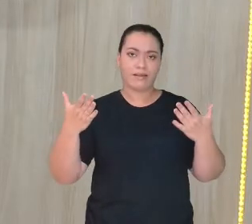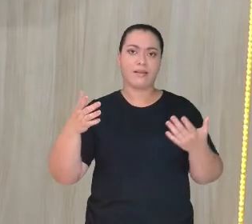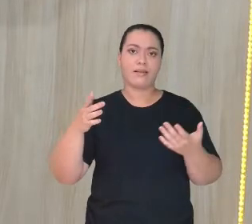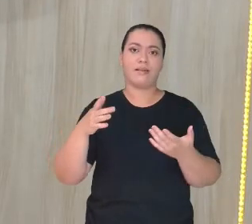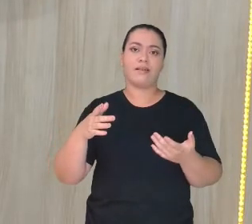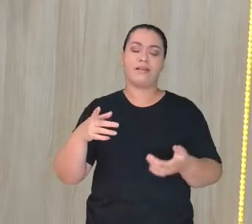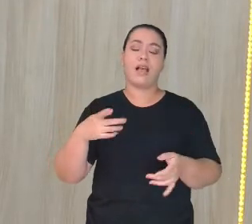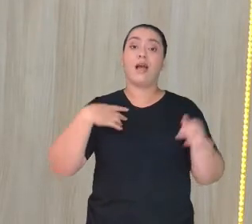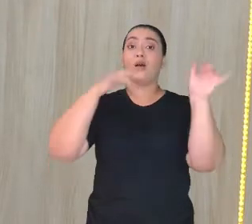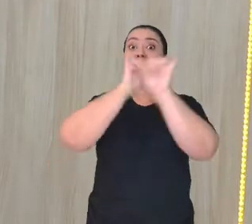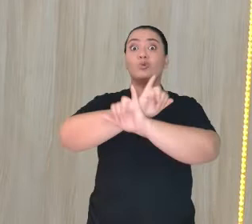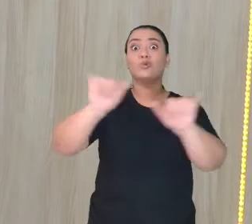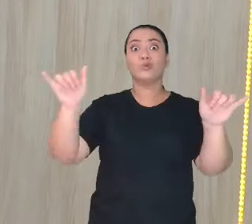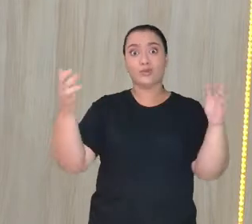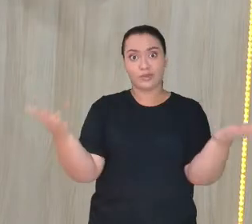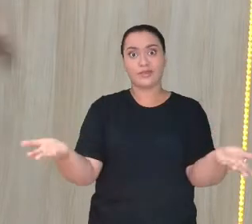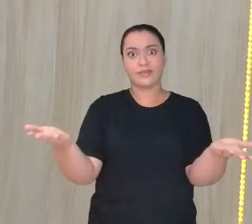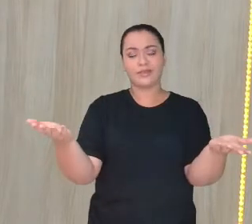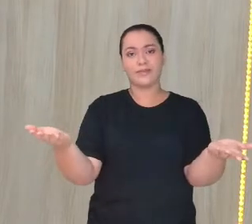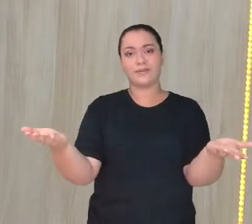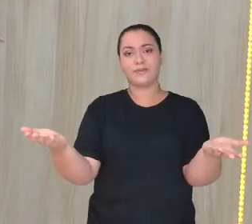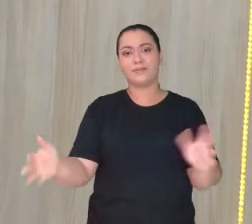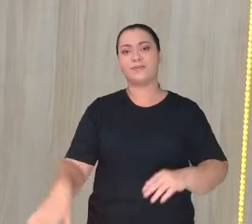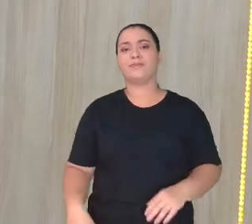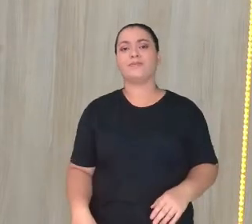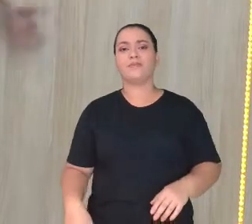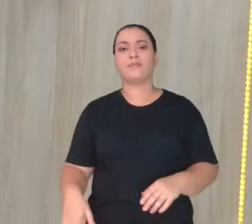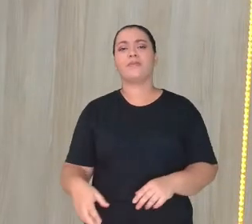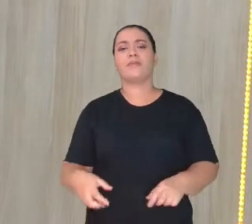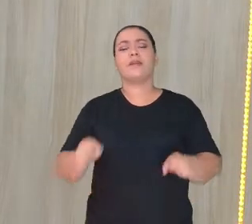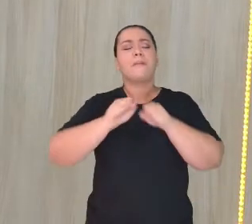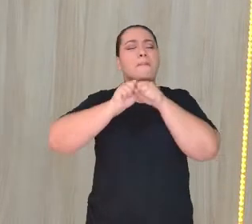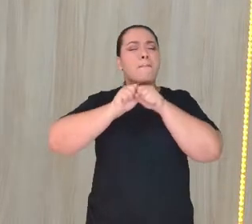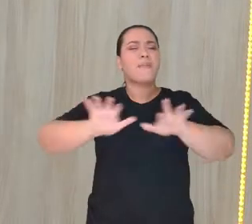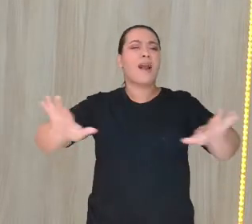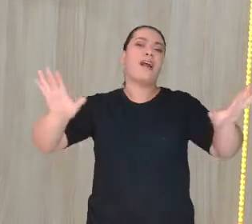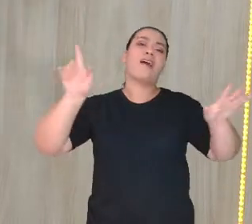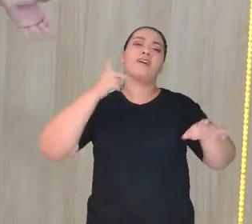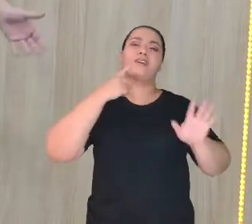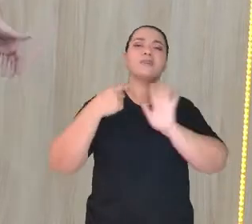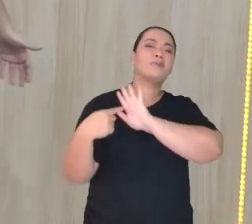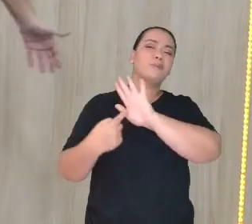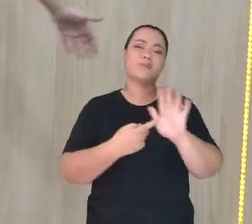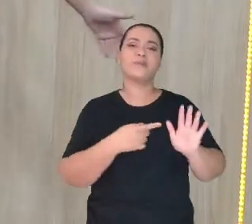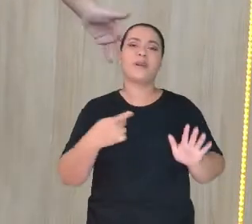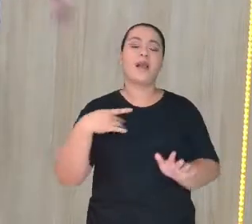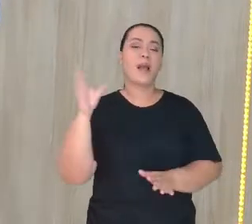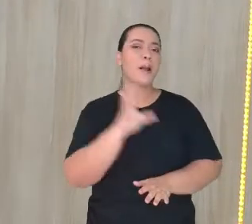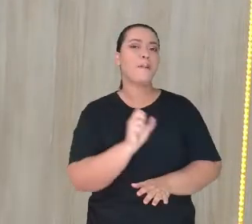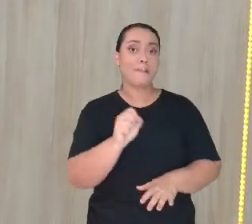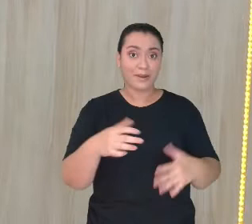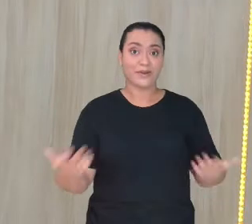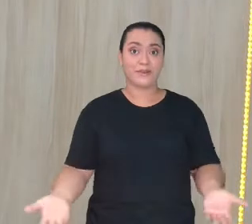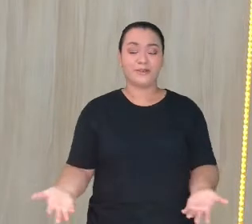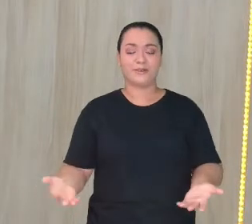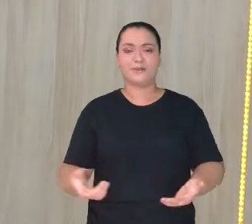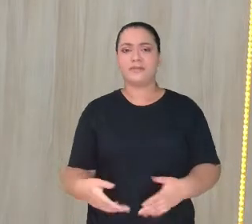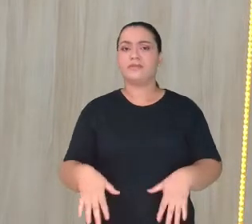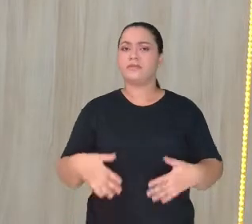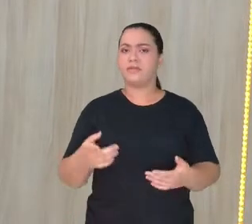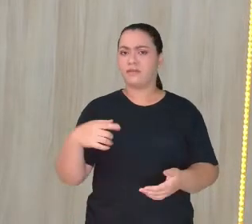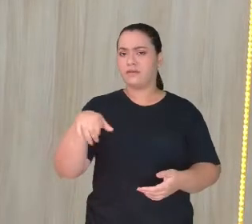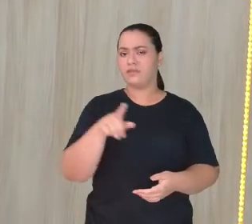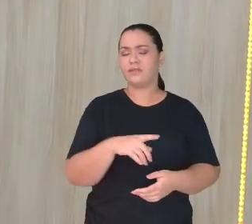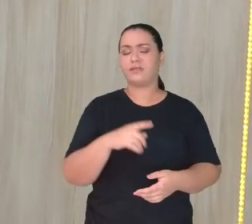convencer. Anunciar. Pedir. Espalhar pela cidade o amor. Então, vocês podem ver